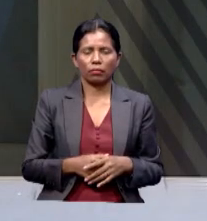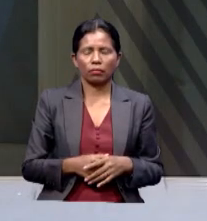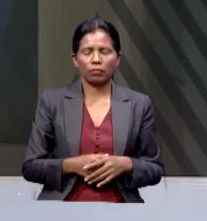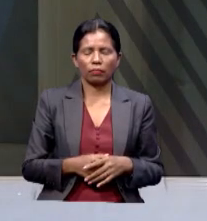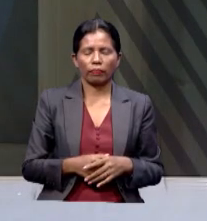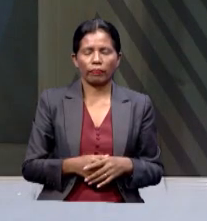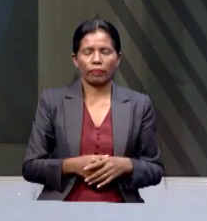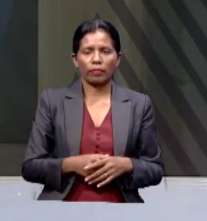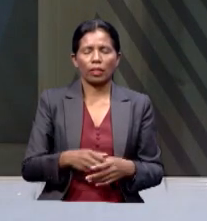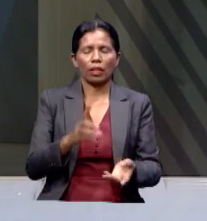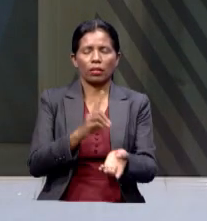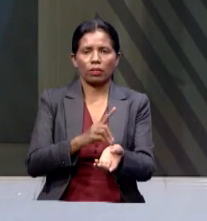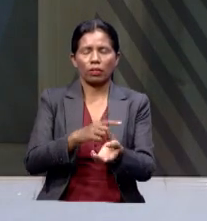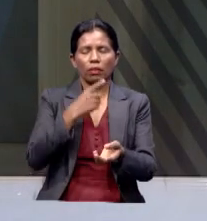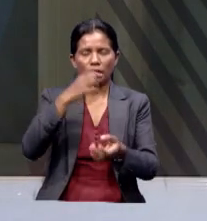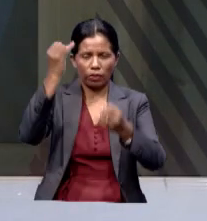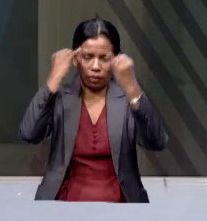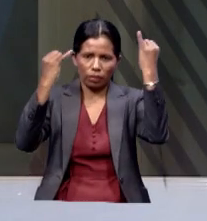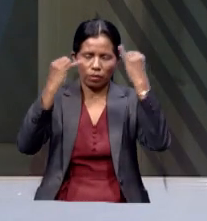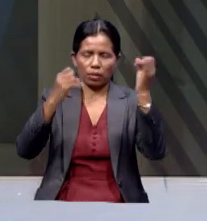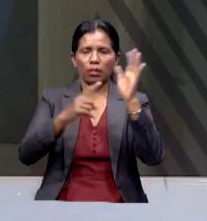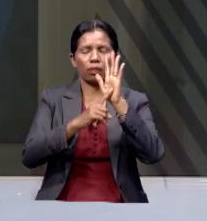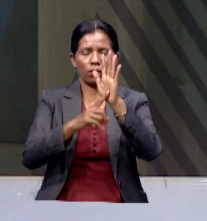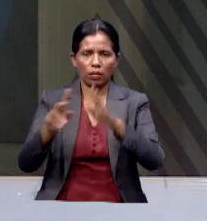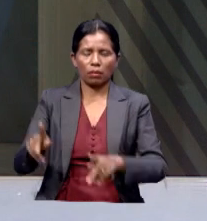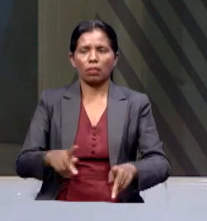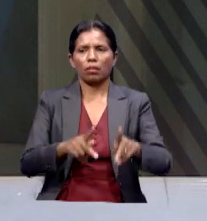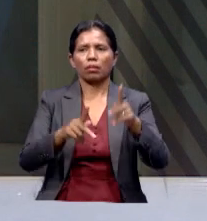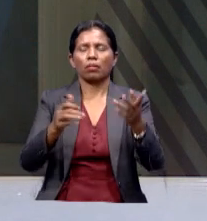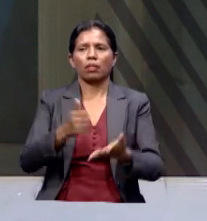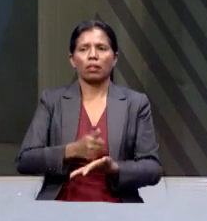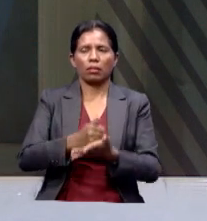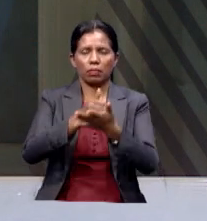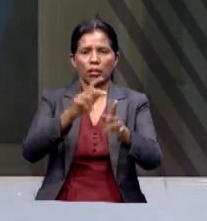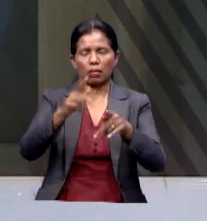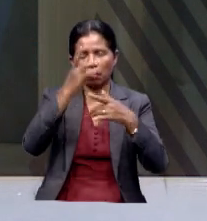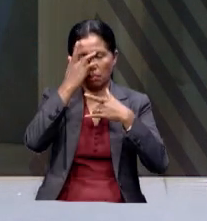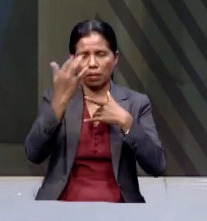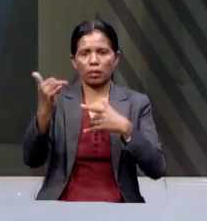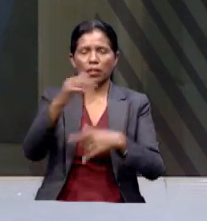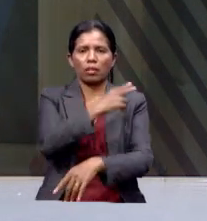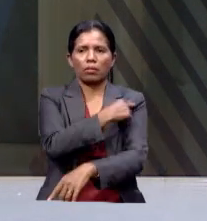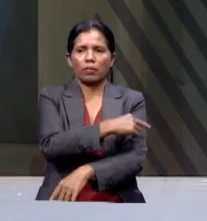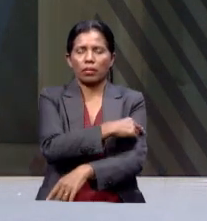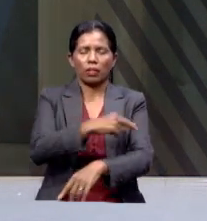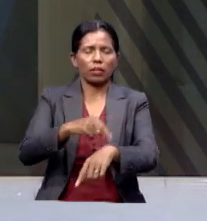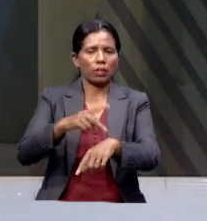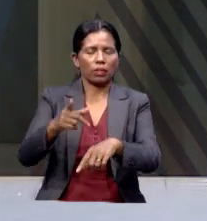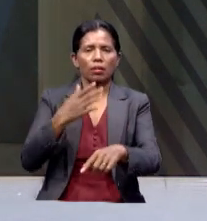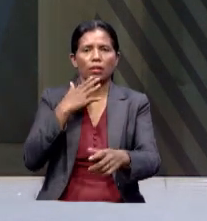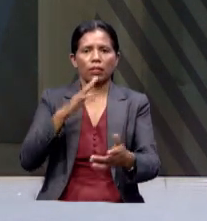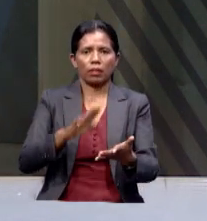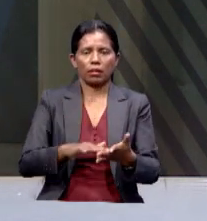Profissional de saúde receita informação de espalha e a público catac atendimento para pacientes sira e Hospital Nacional Ladundiak.